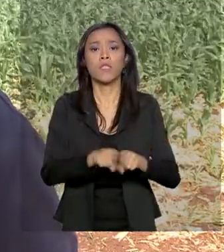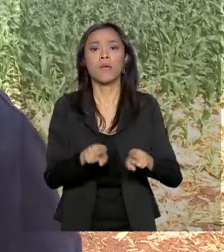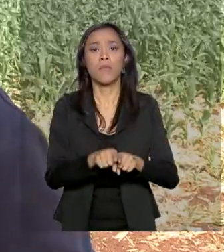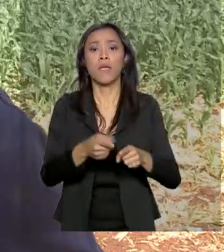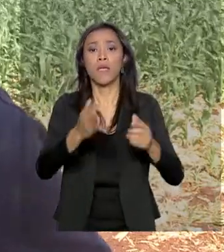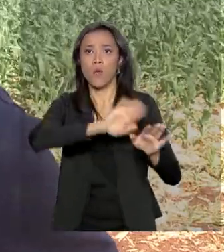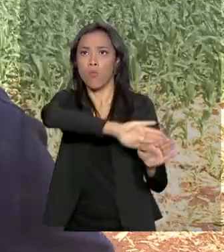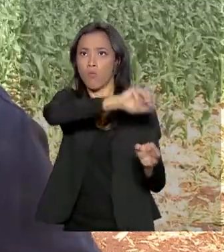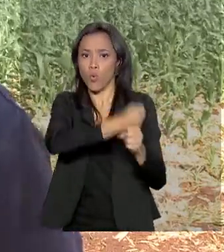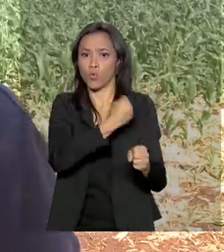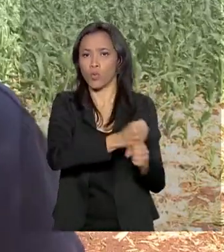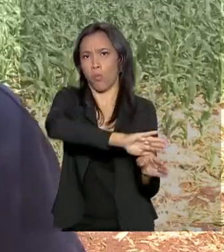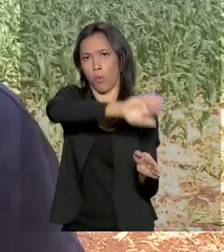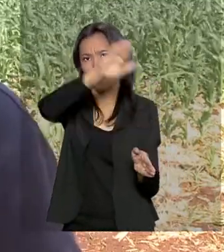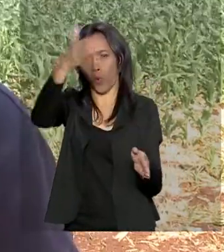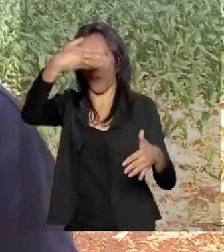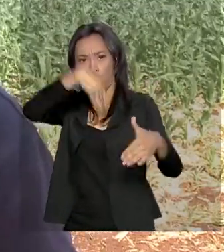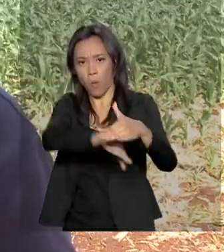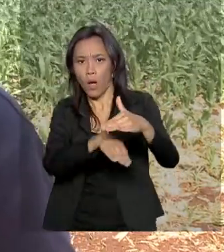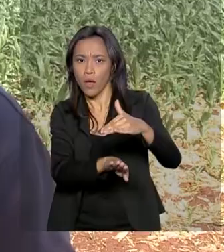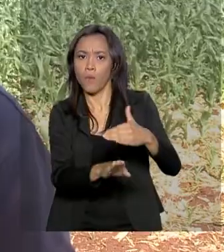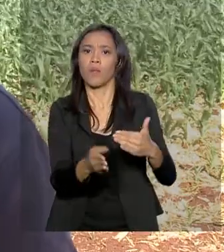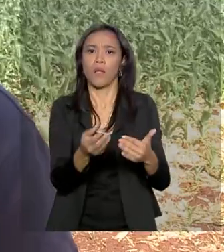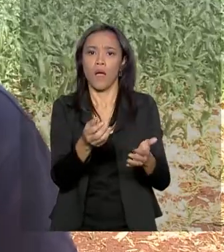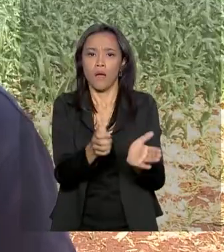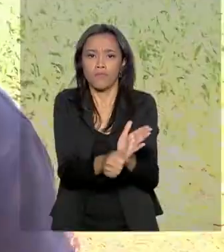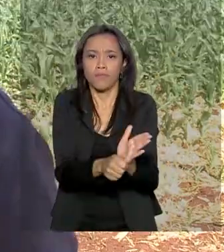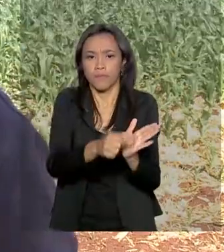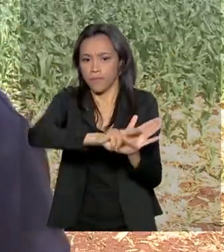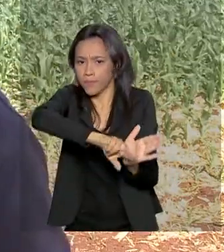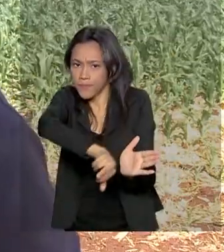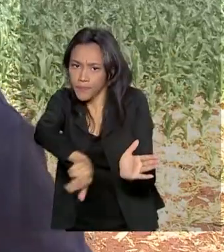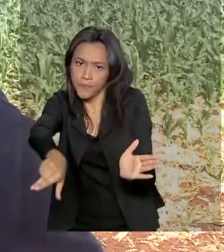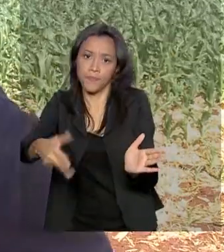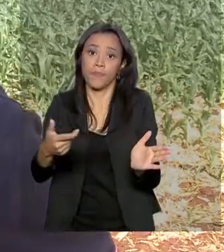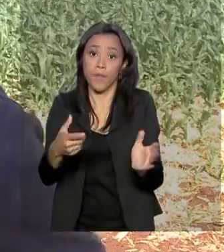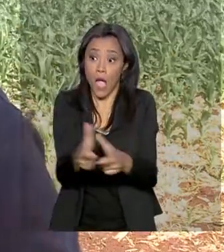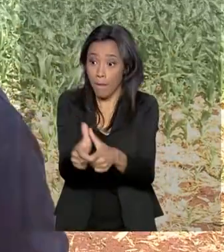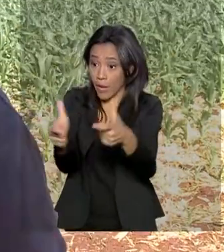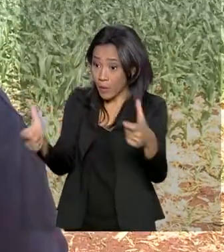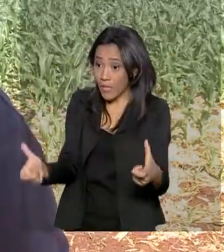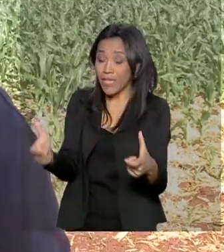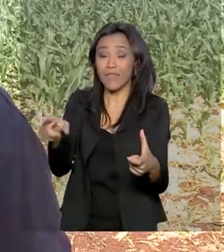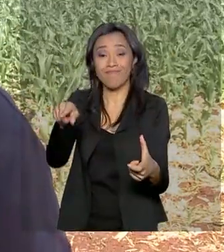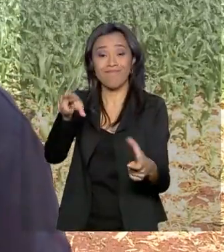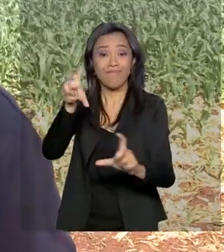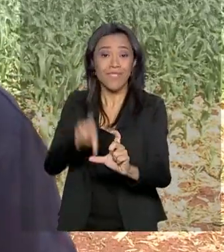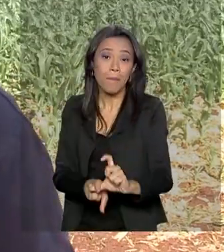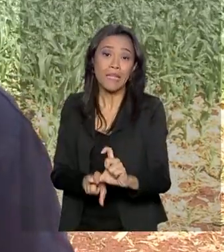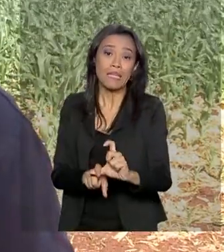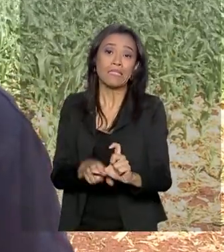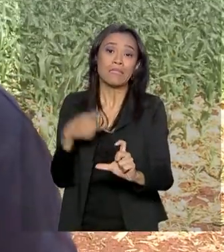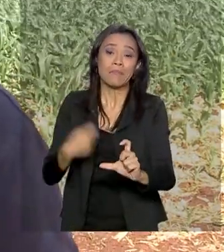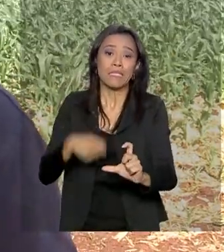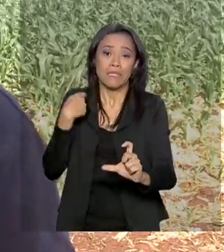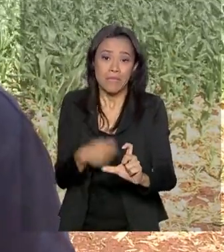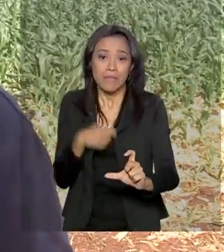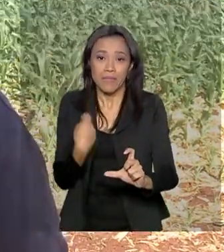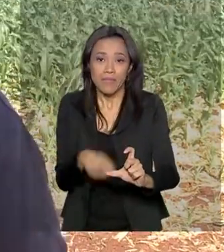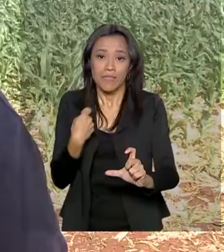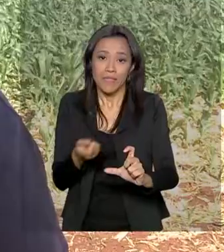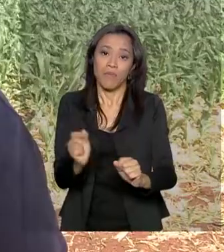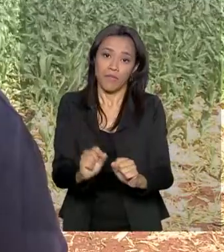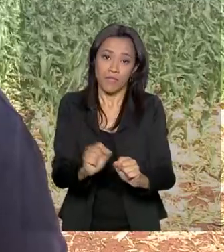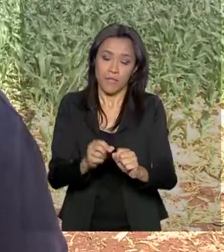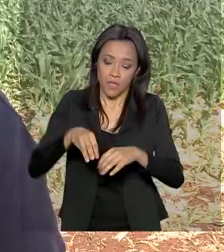de grãos tambem mais ou menos os dois milhões de reais para isso a maioria dos produtores em uma dependência muito grande desse recurso para fazer o